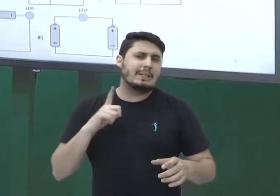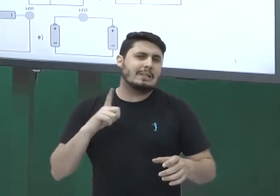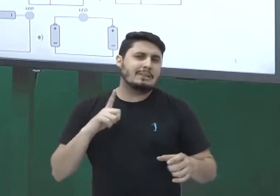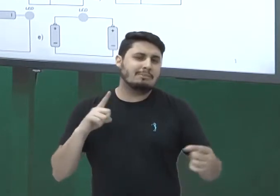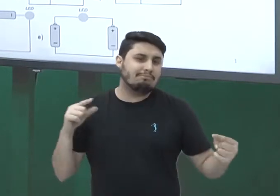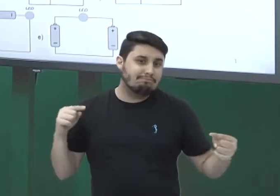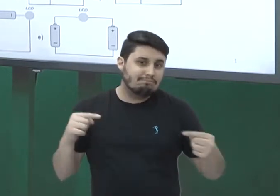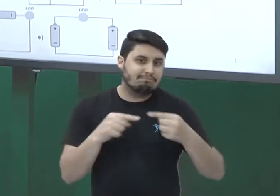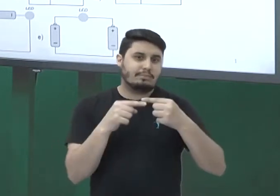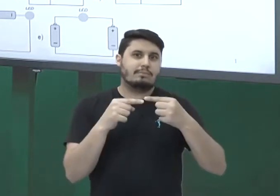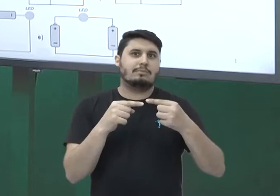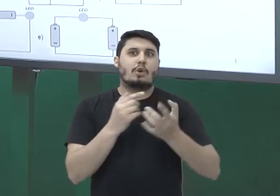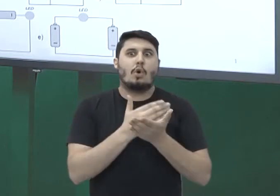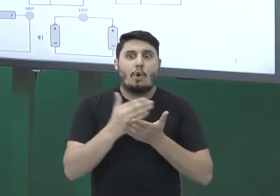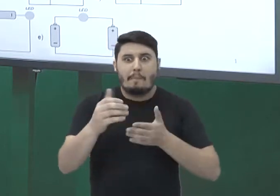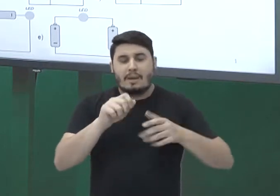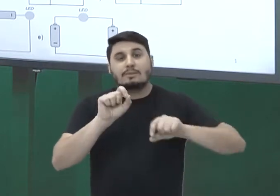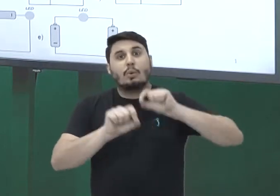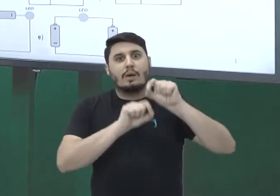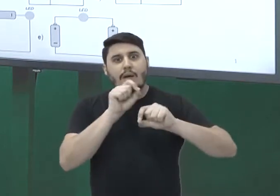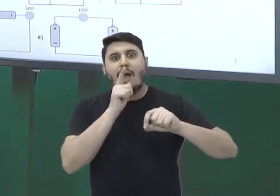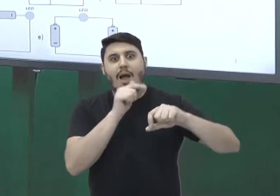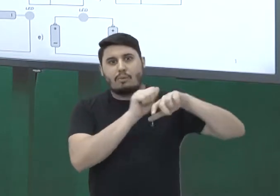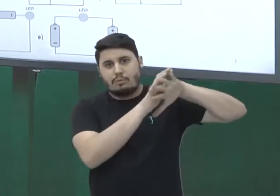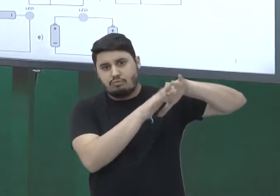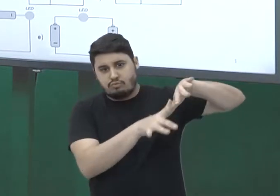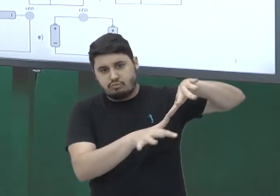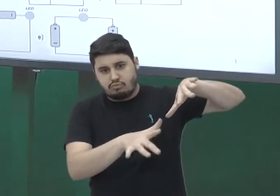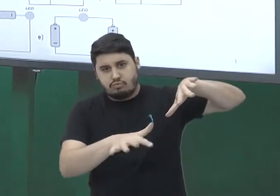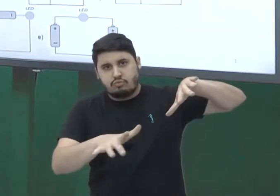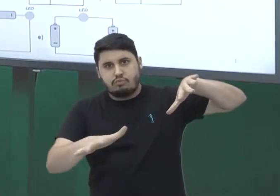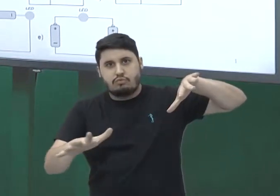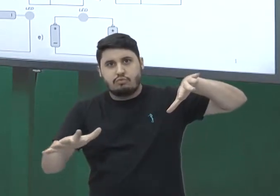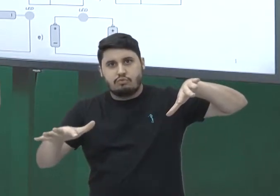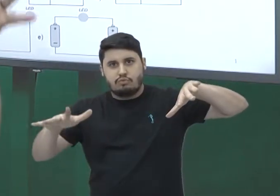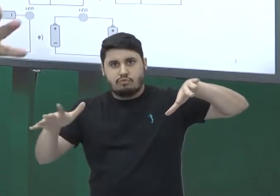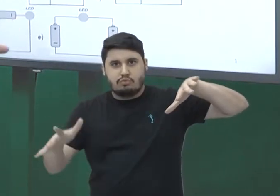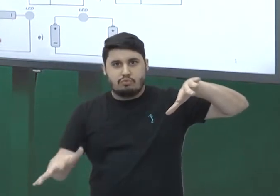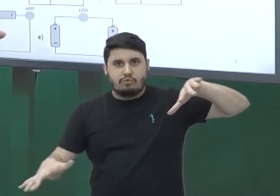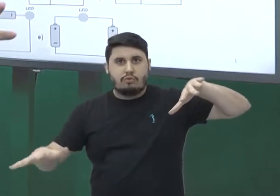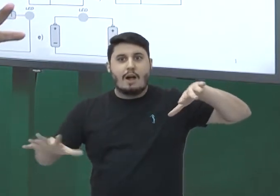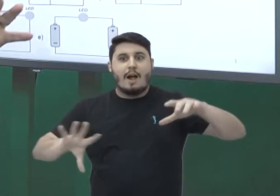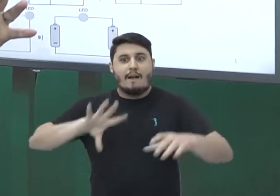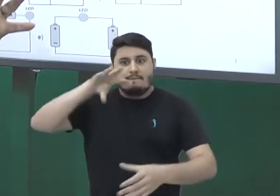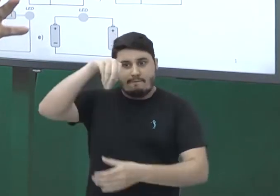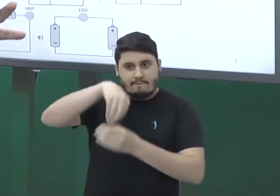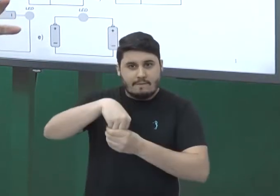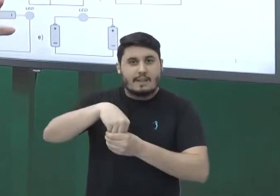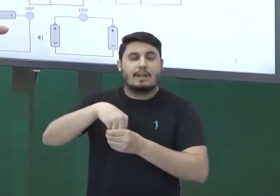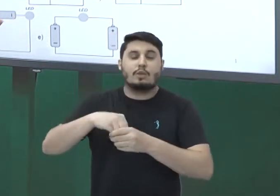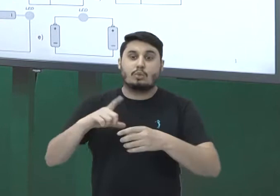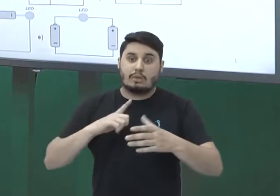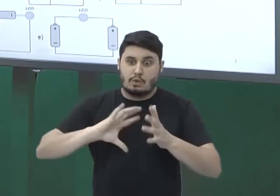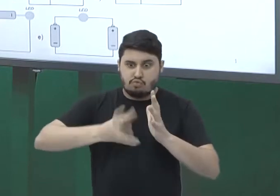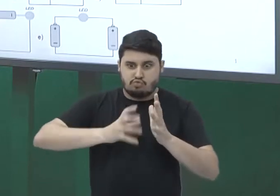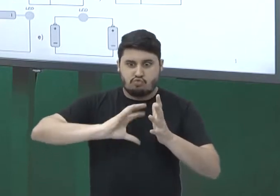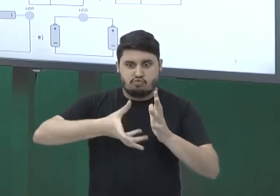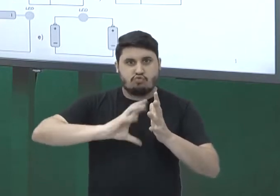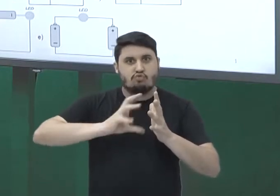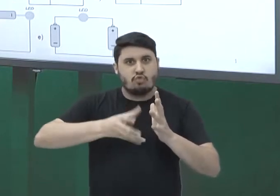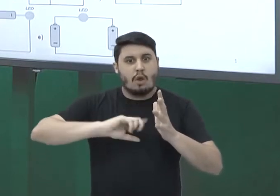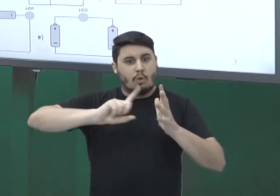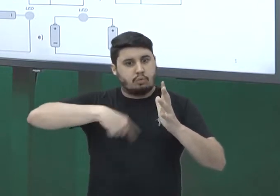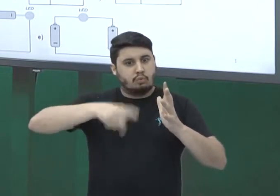quando elas começam a descer e elas vão batendo nas turbinas da usina, que faz com que ela gire, ela